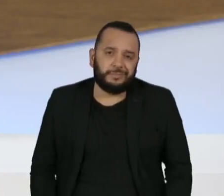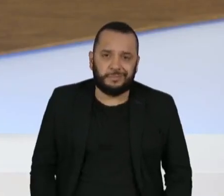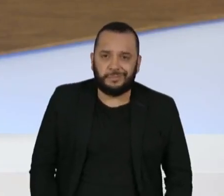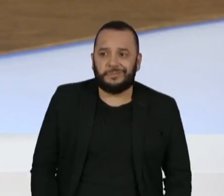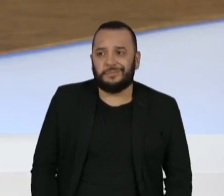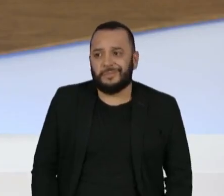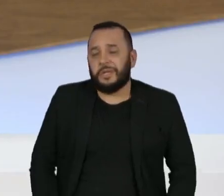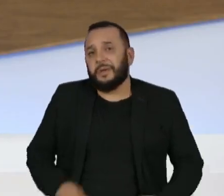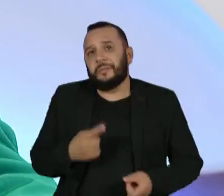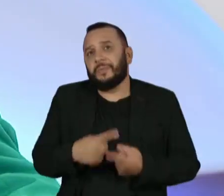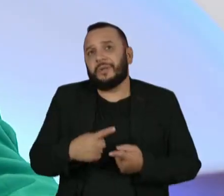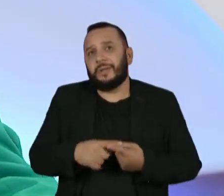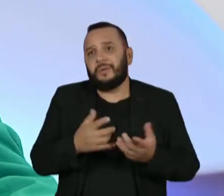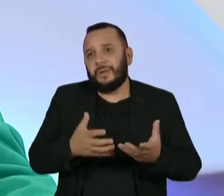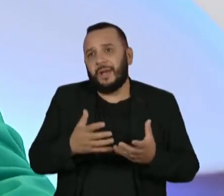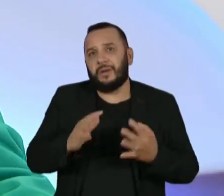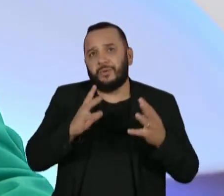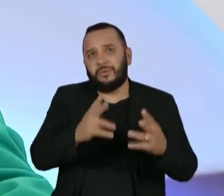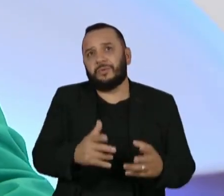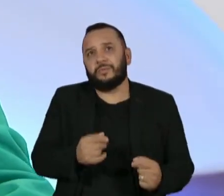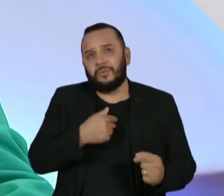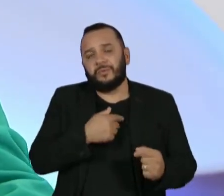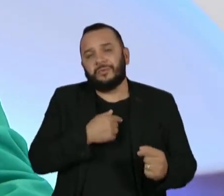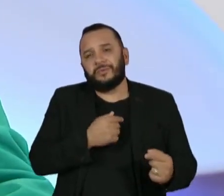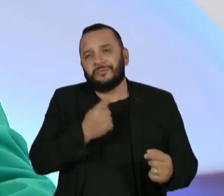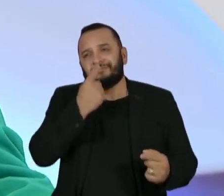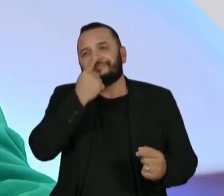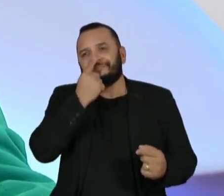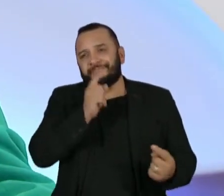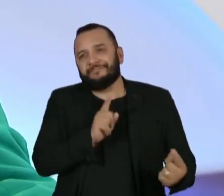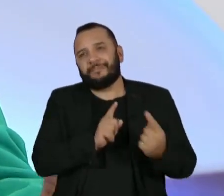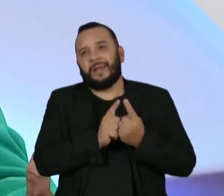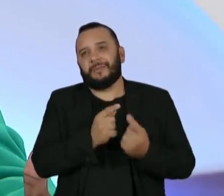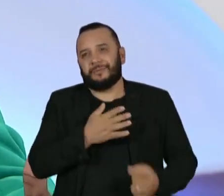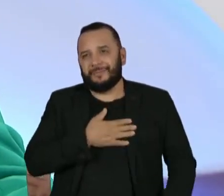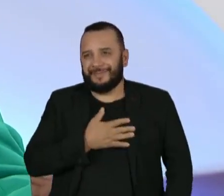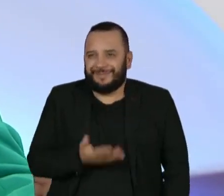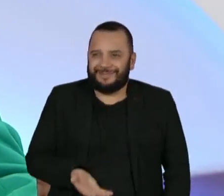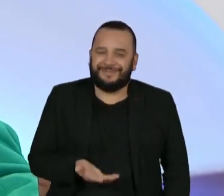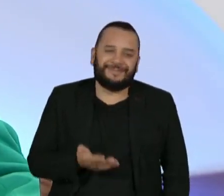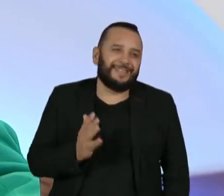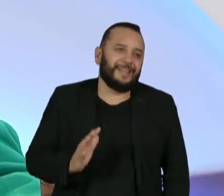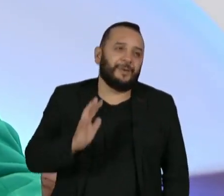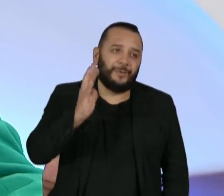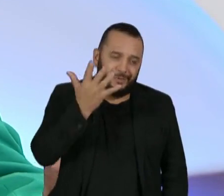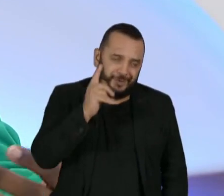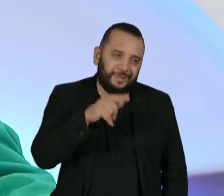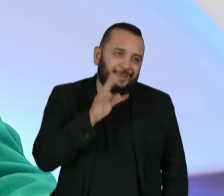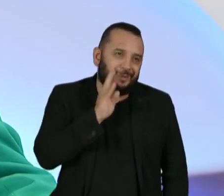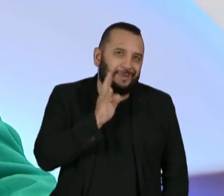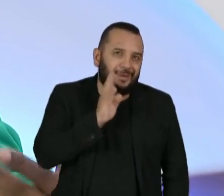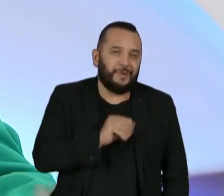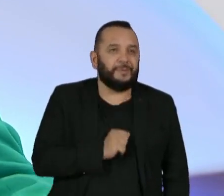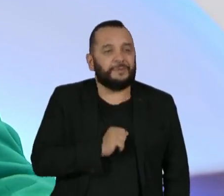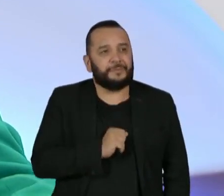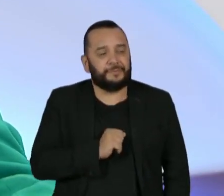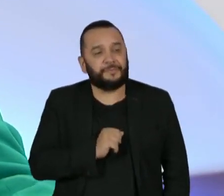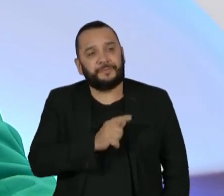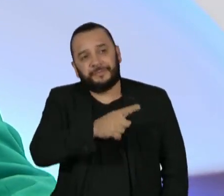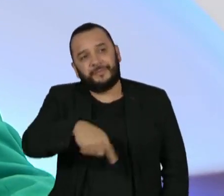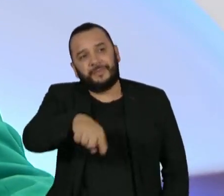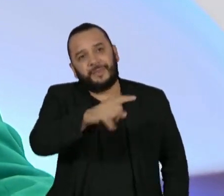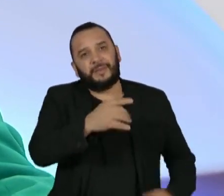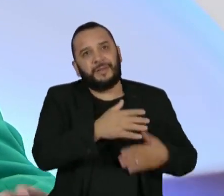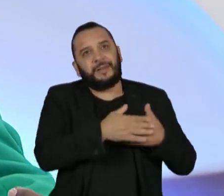porque eu quero todo mundo mais próximo de mim e acontece e tem sido muito legal o carinho